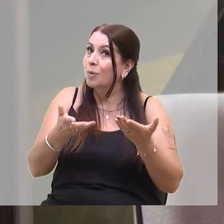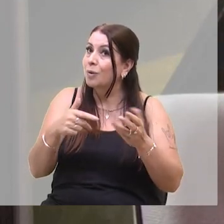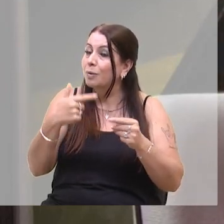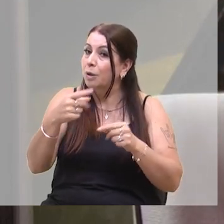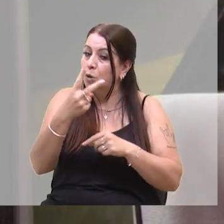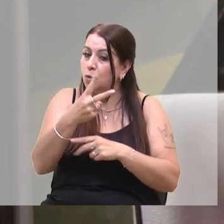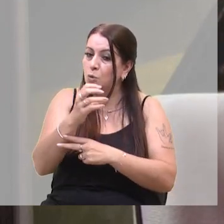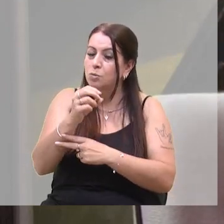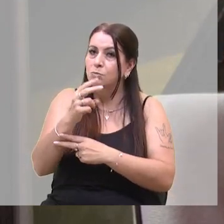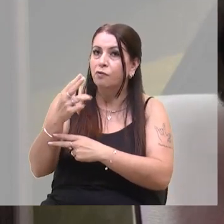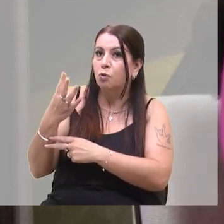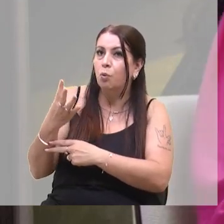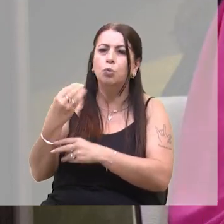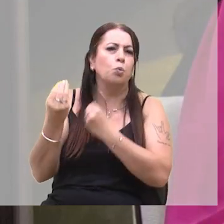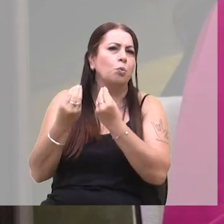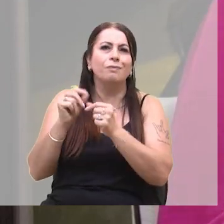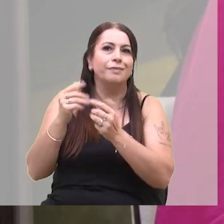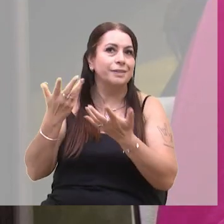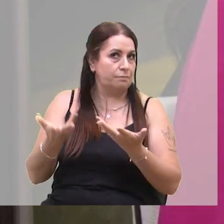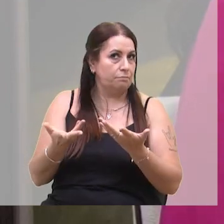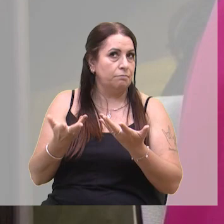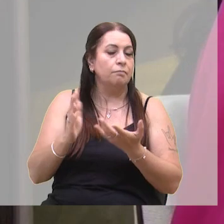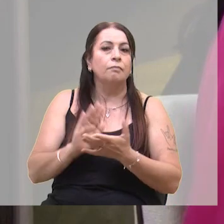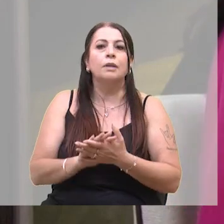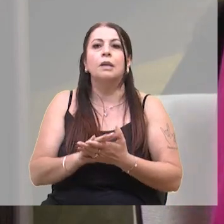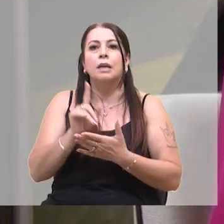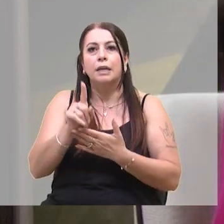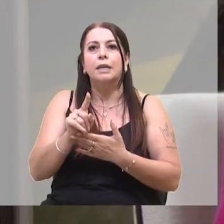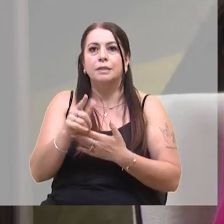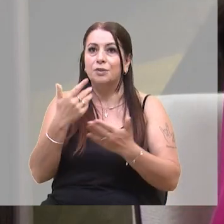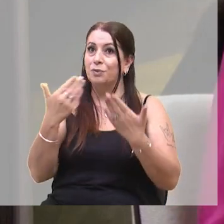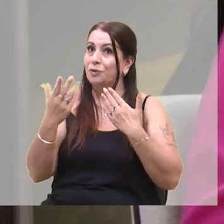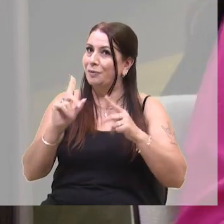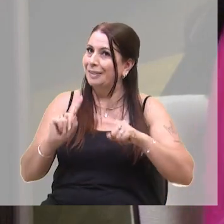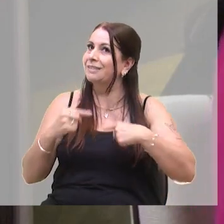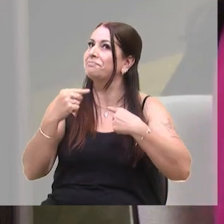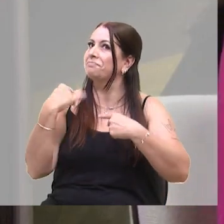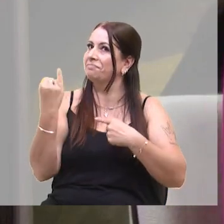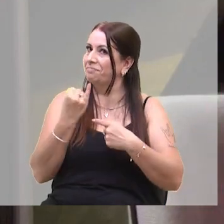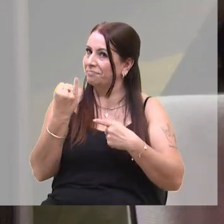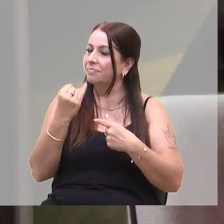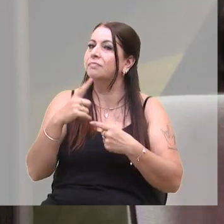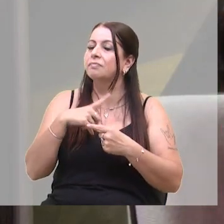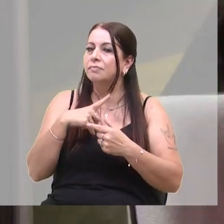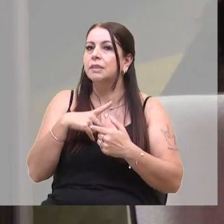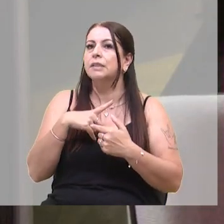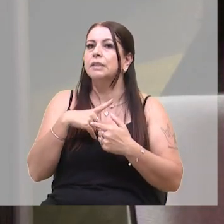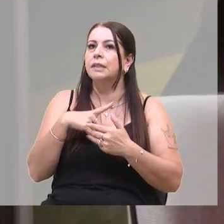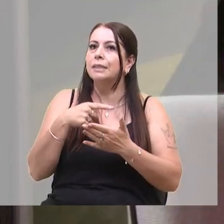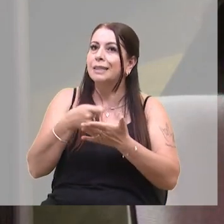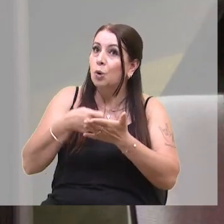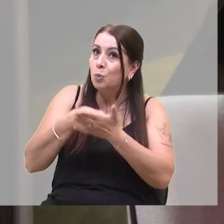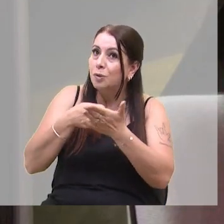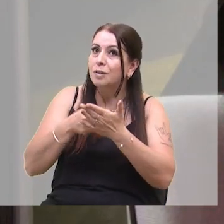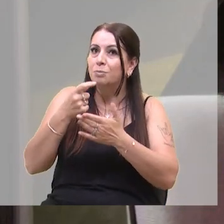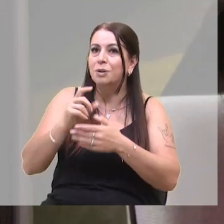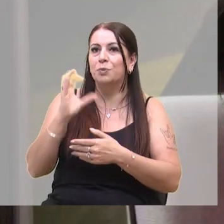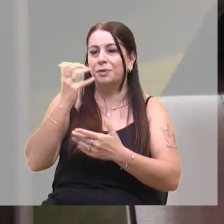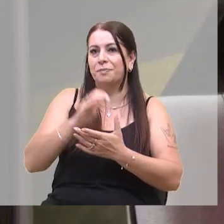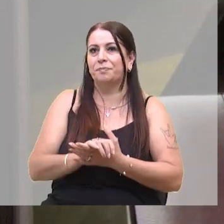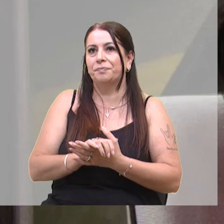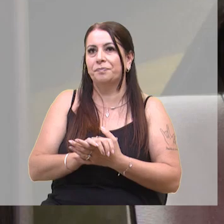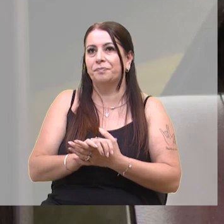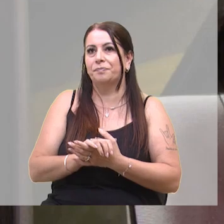qual é o investimento, pode ser feito agora, é algo que a gente colhe ainda em 2024, como é que a gente vai fazer isso? É, sem dúvida, um desafio,